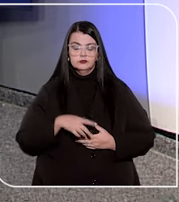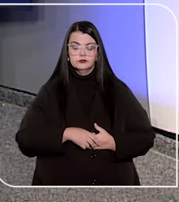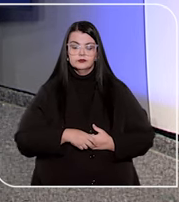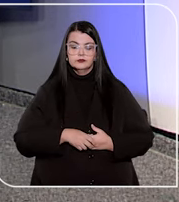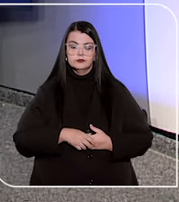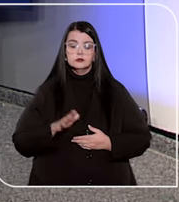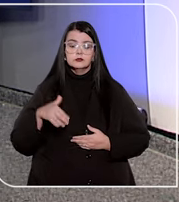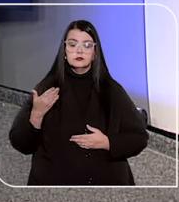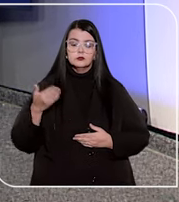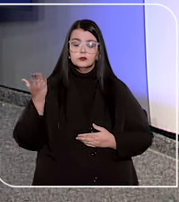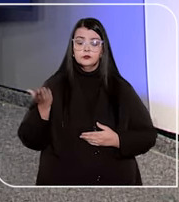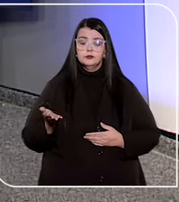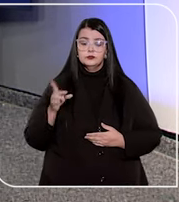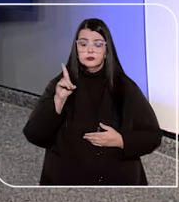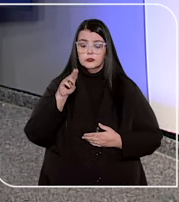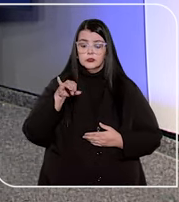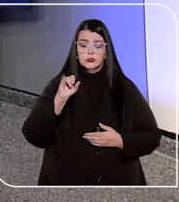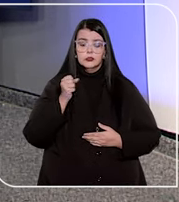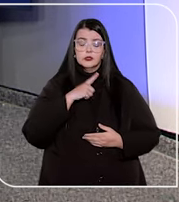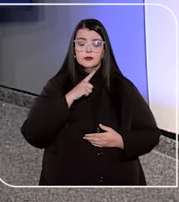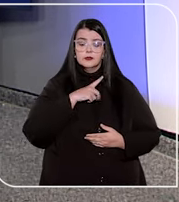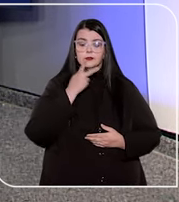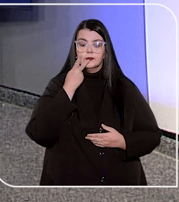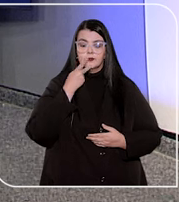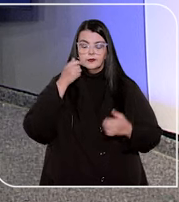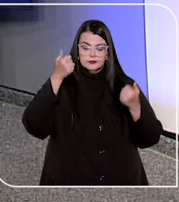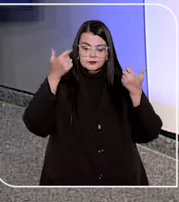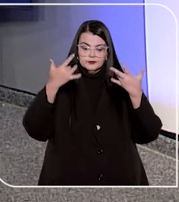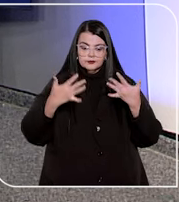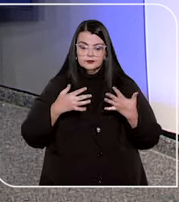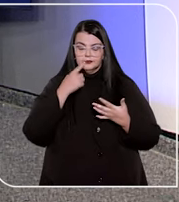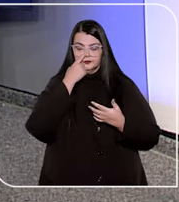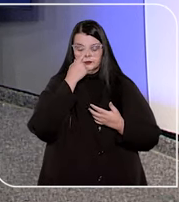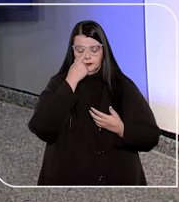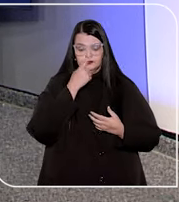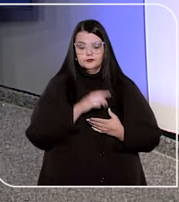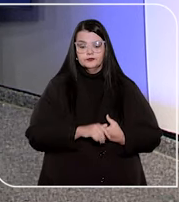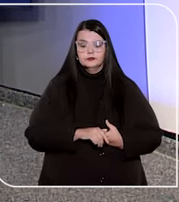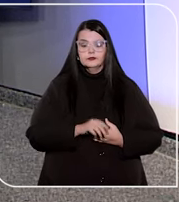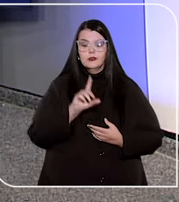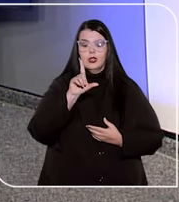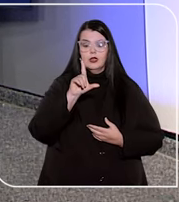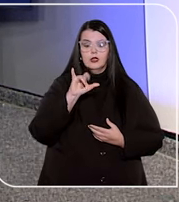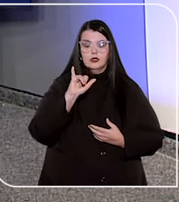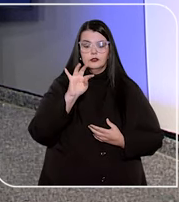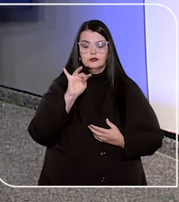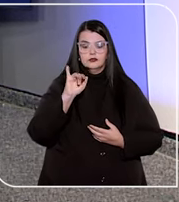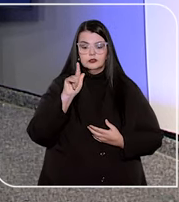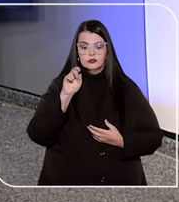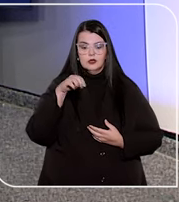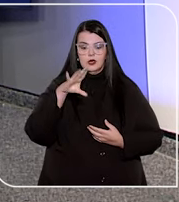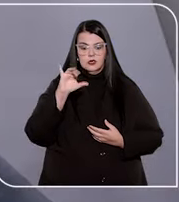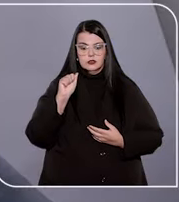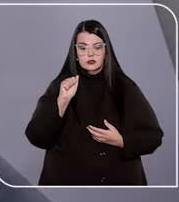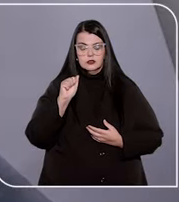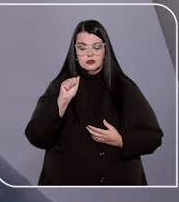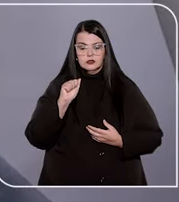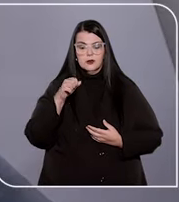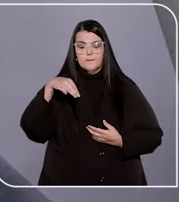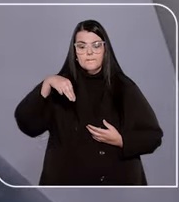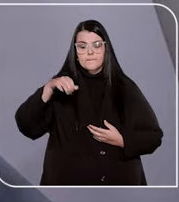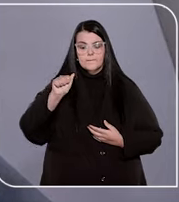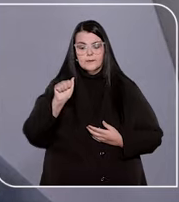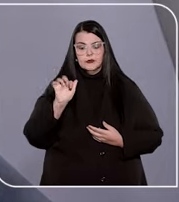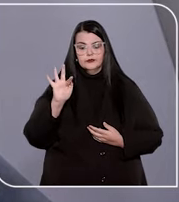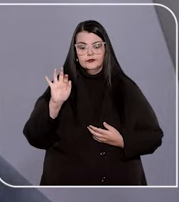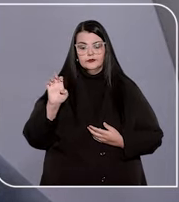Doutor Denis, é o seguinte, eu quero falar agora sobre a litigância de má-fé, quero também que o senhor explique, claro, o que isso